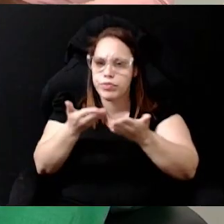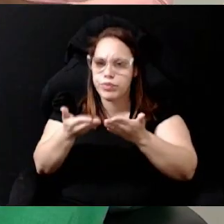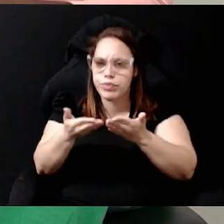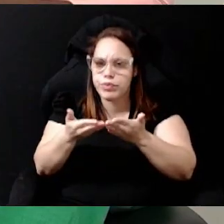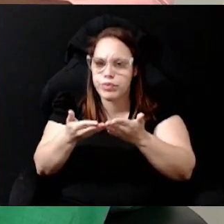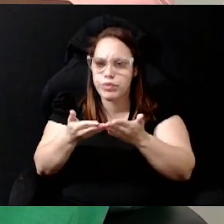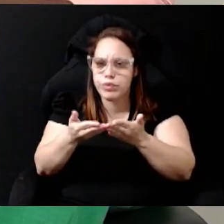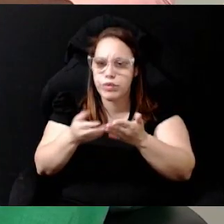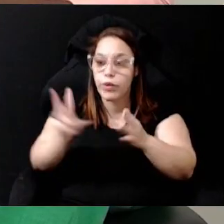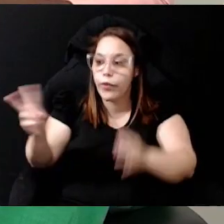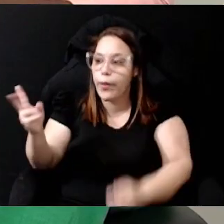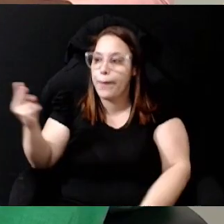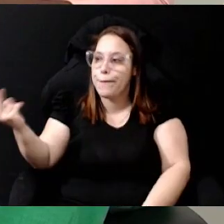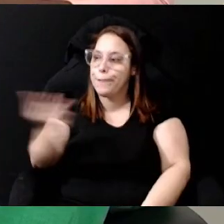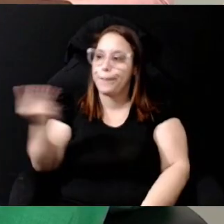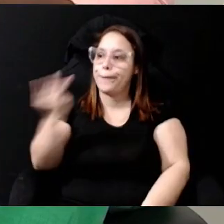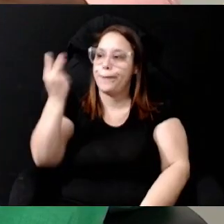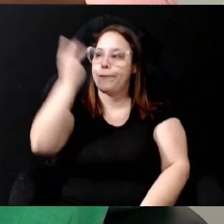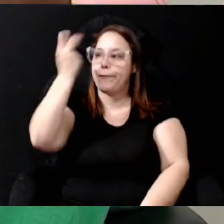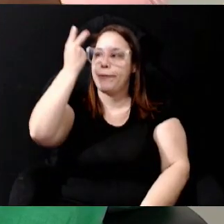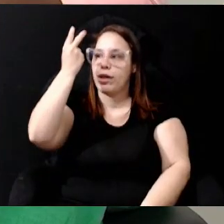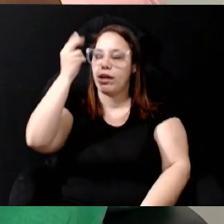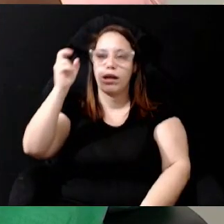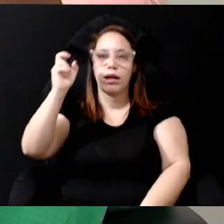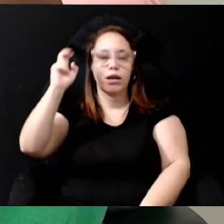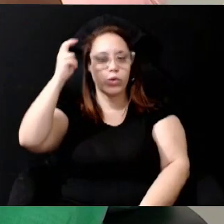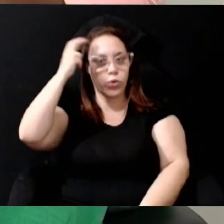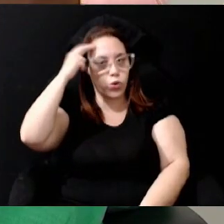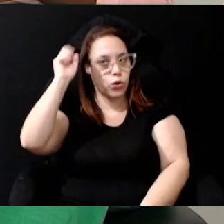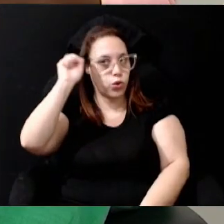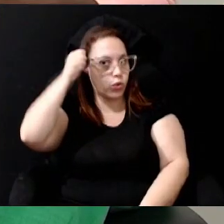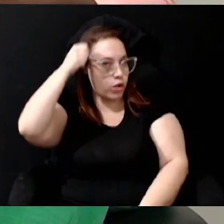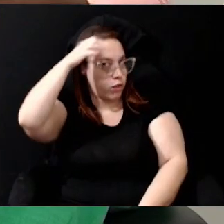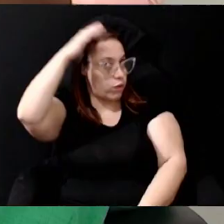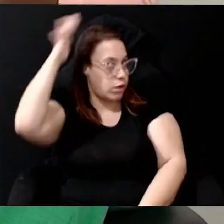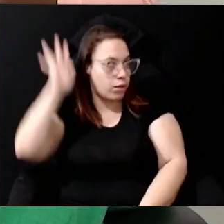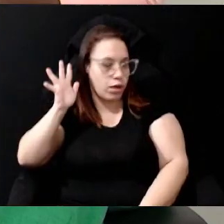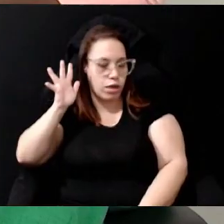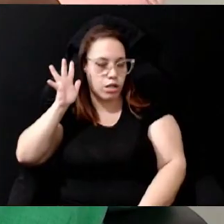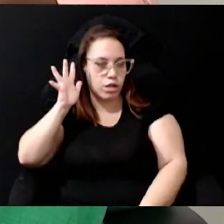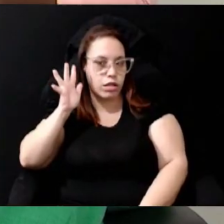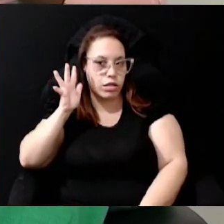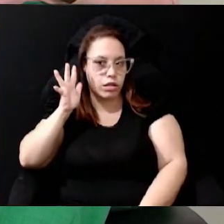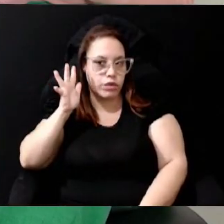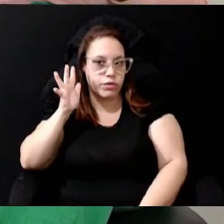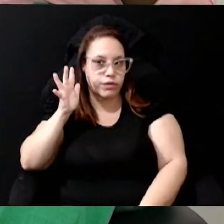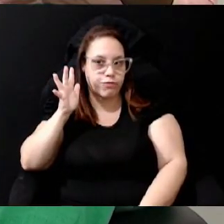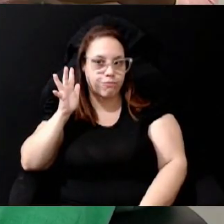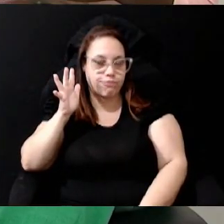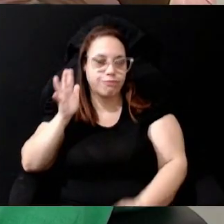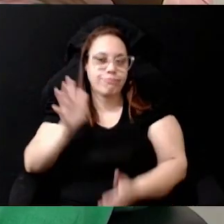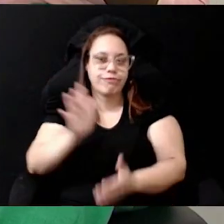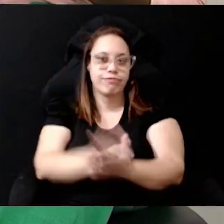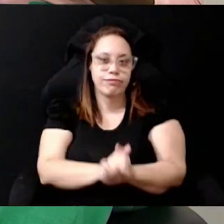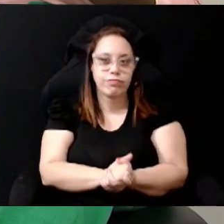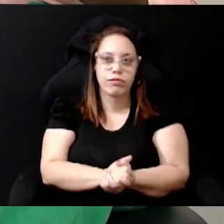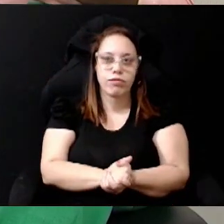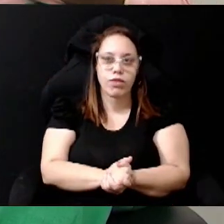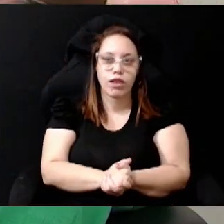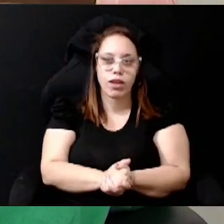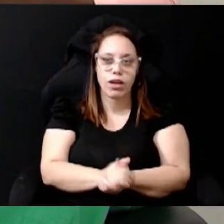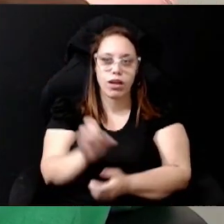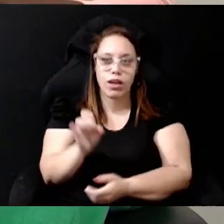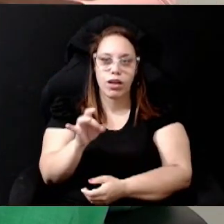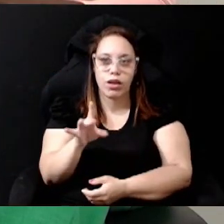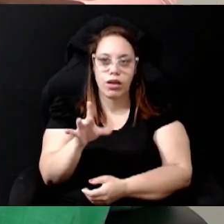dos objetivos, é da gente valorizar a cultura afro-brasileira. Por muito tempo não foi, né? Os livros de histórias